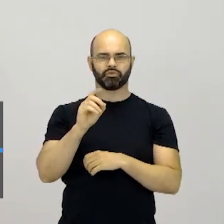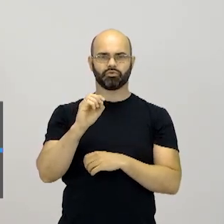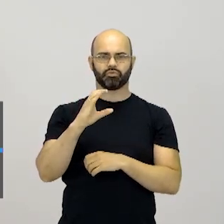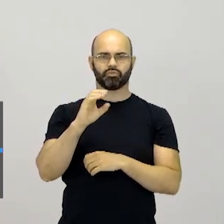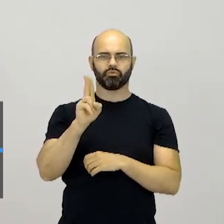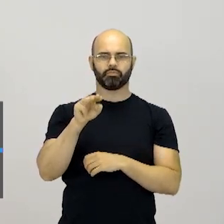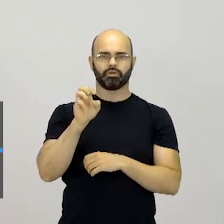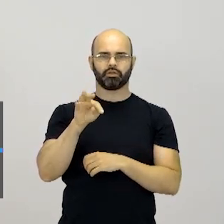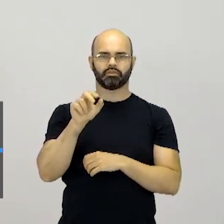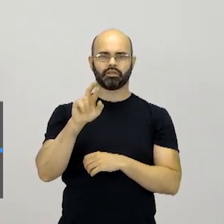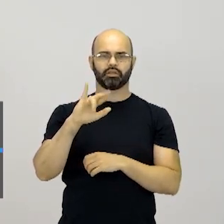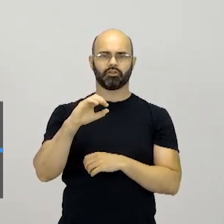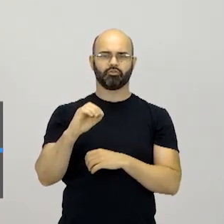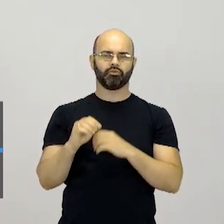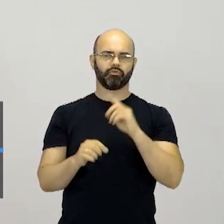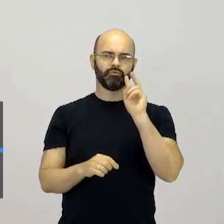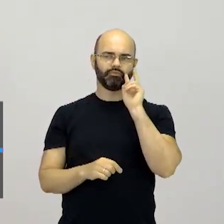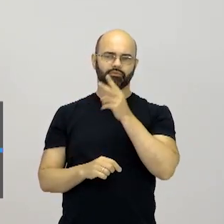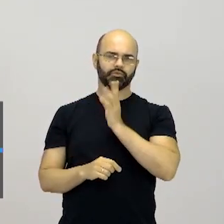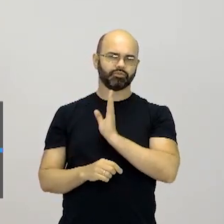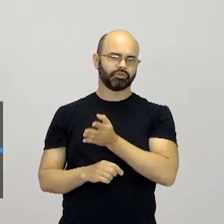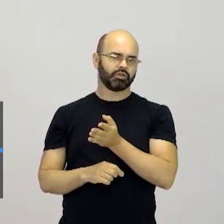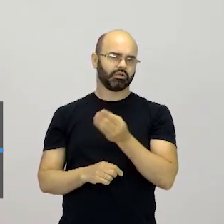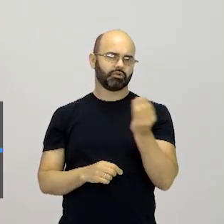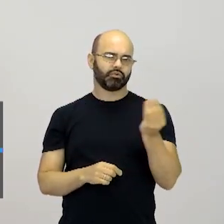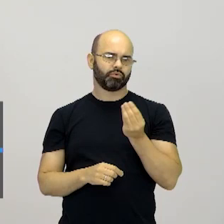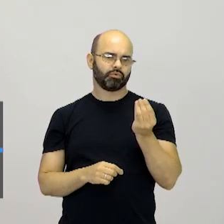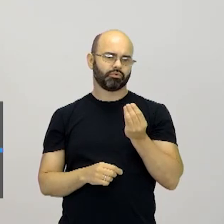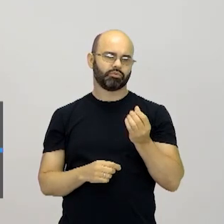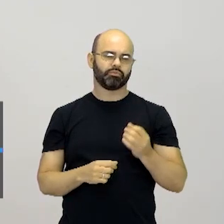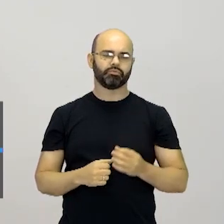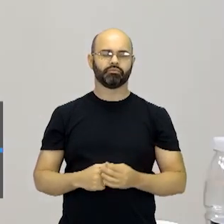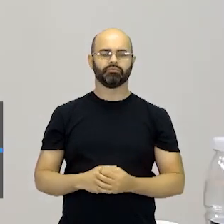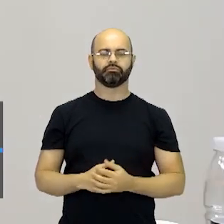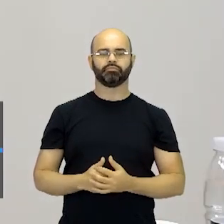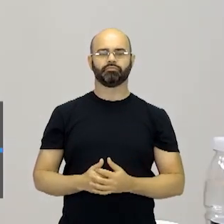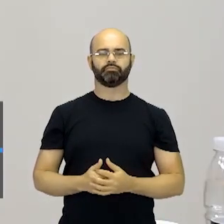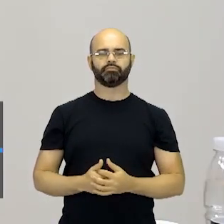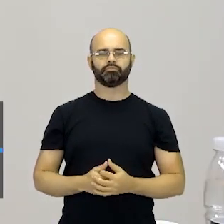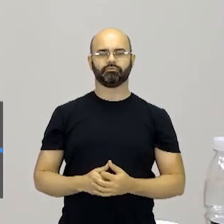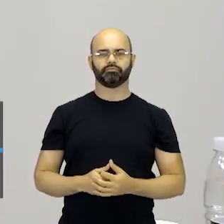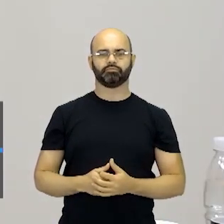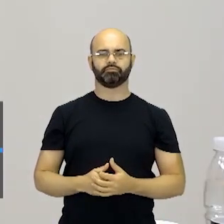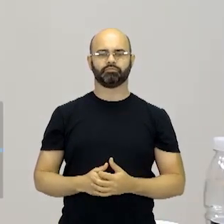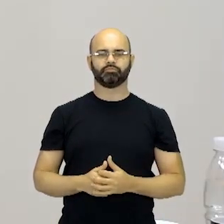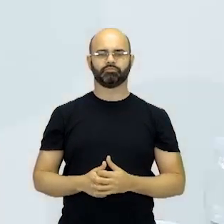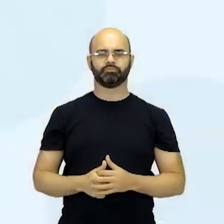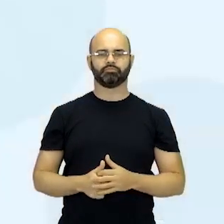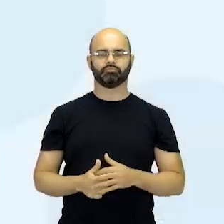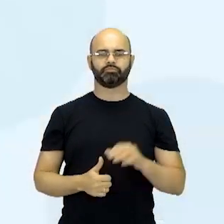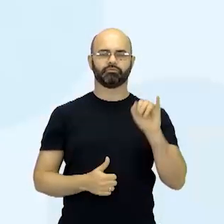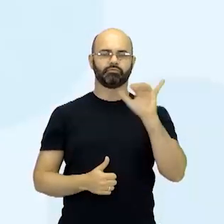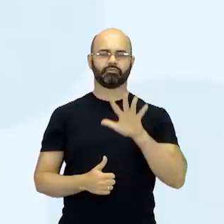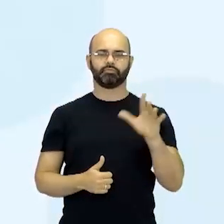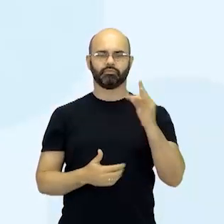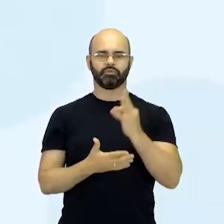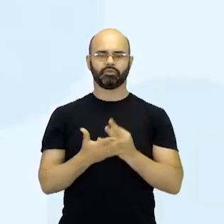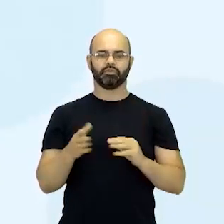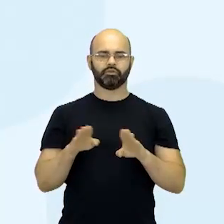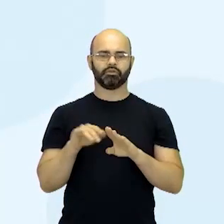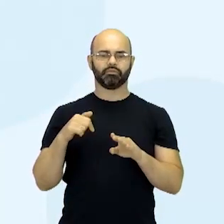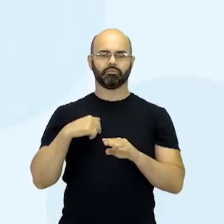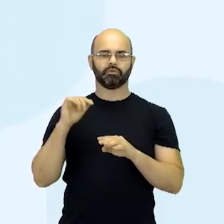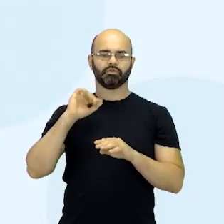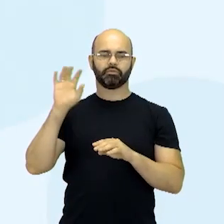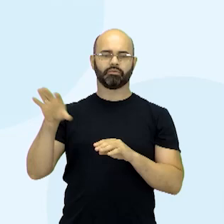já sabem sobre esse tipo de imagem. Eu busquei essas imagens e esse texto para poder também